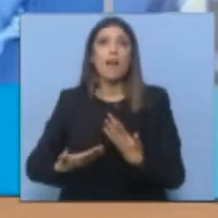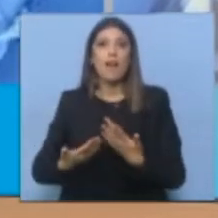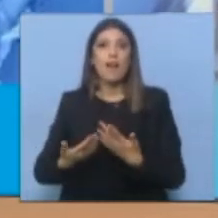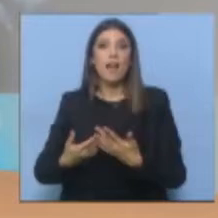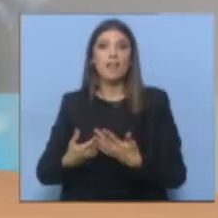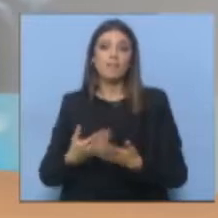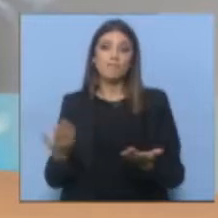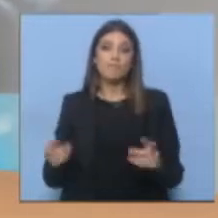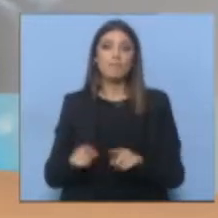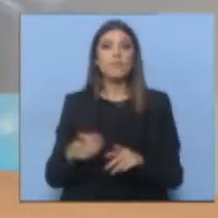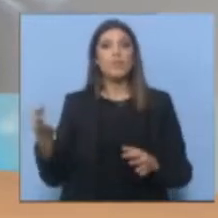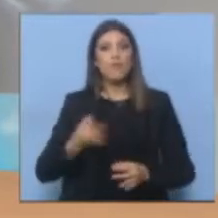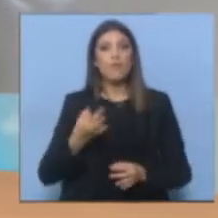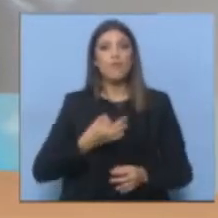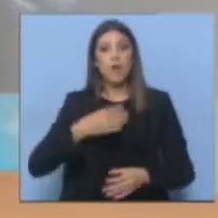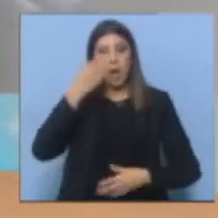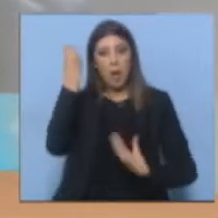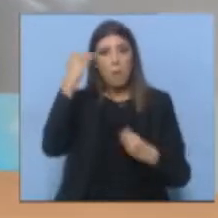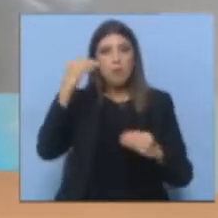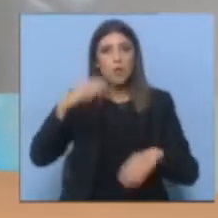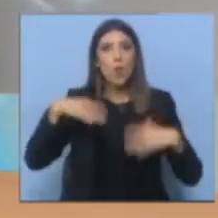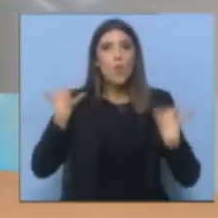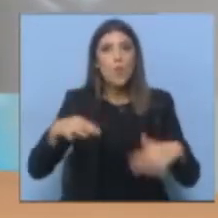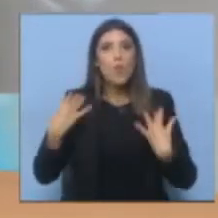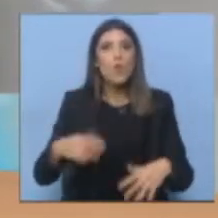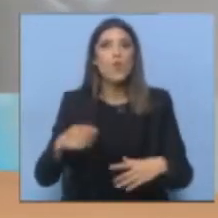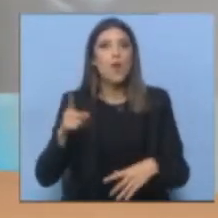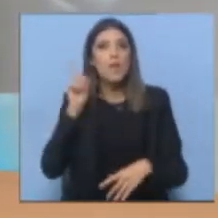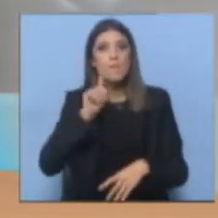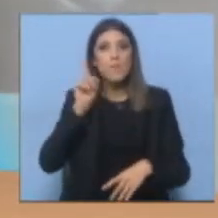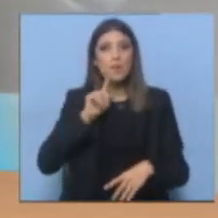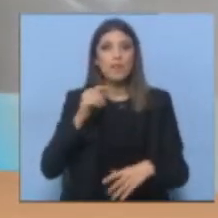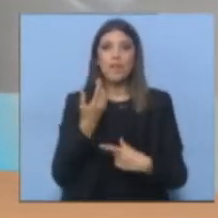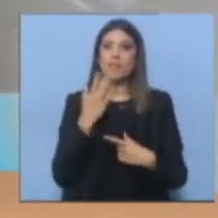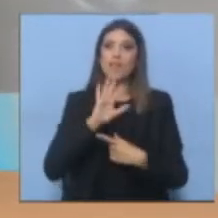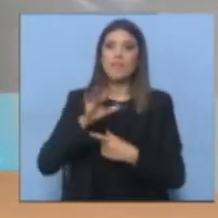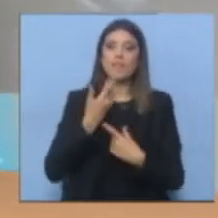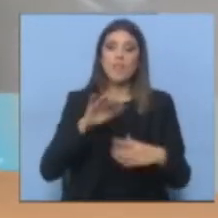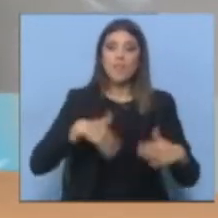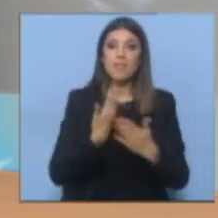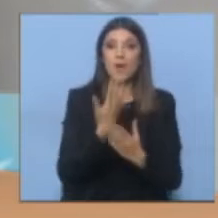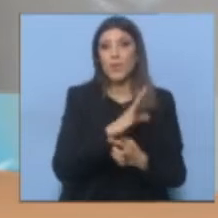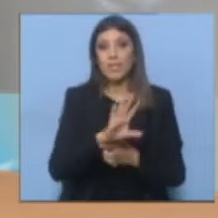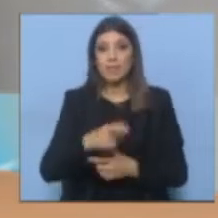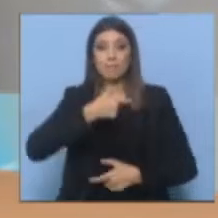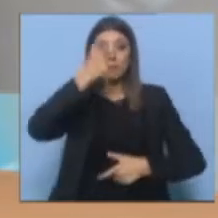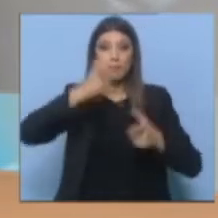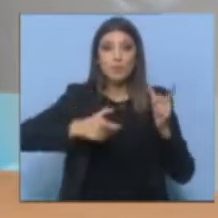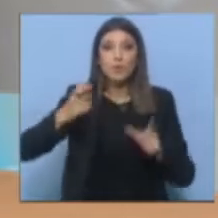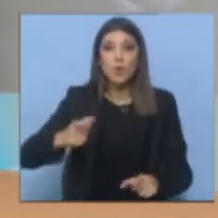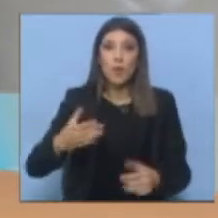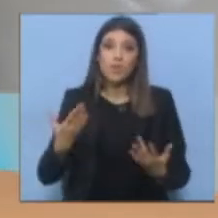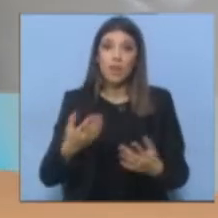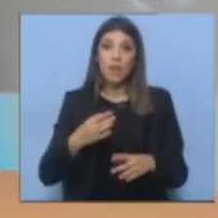grande pedagogia para esta Quaresma, não é? O exemplo destas pessoas, não é? E nós que tentamos aqui apenas